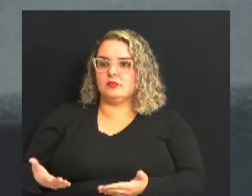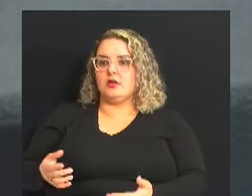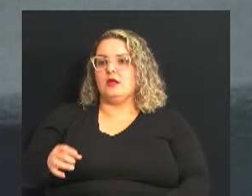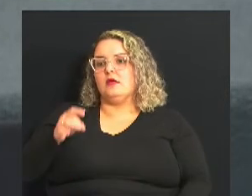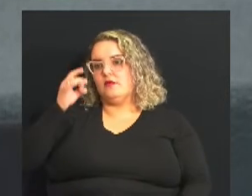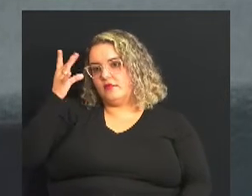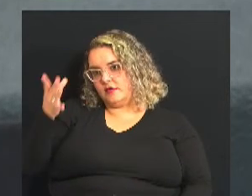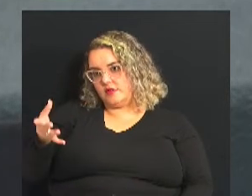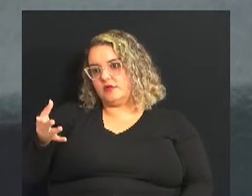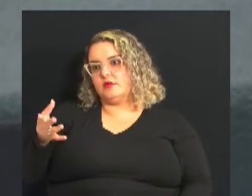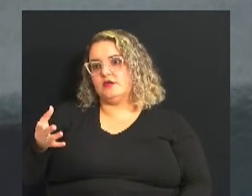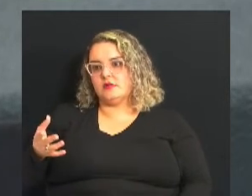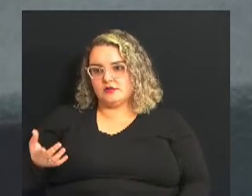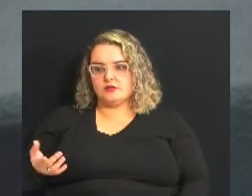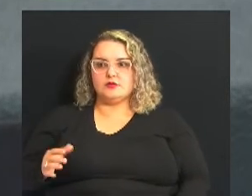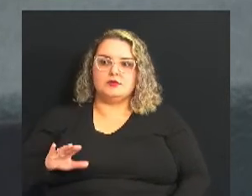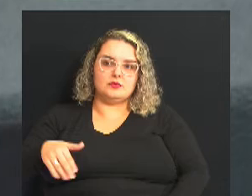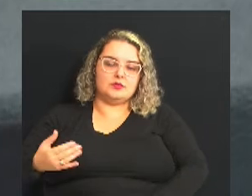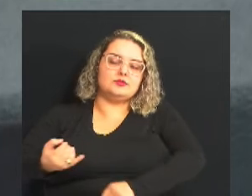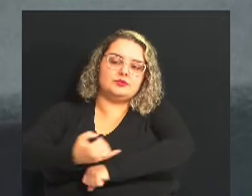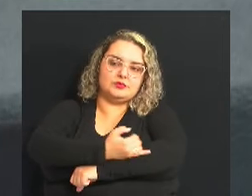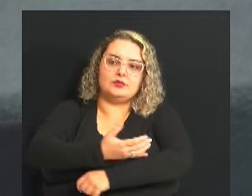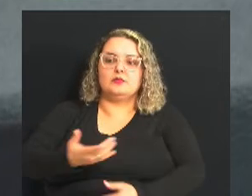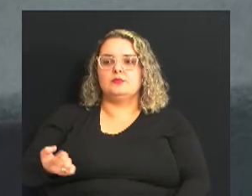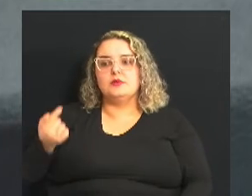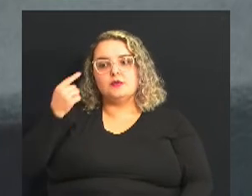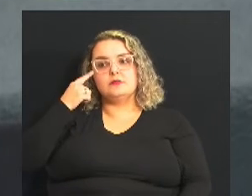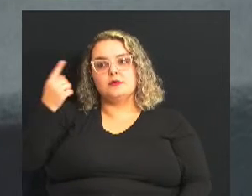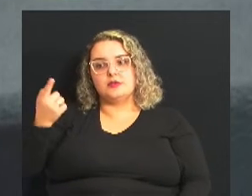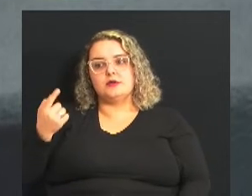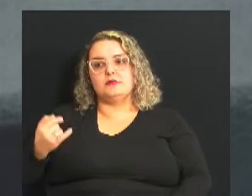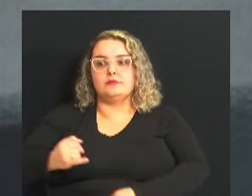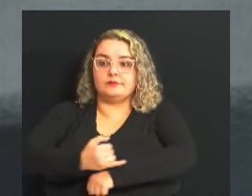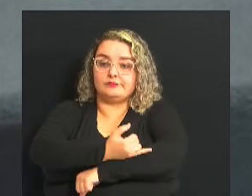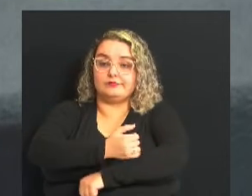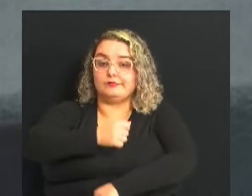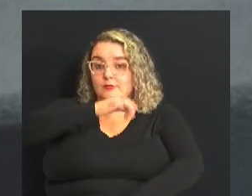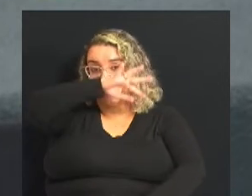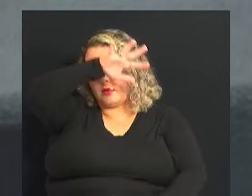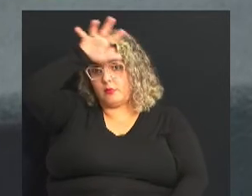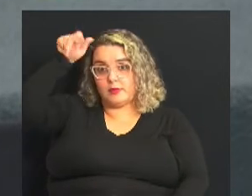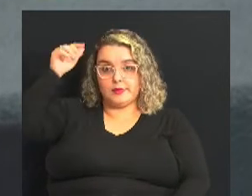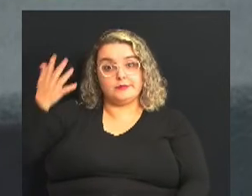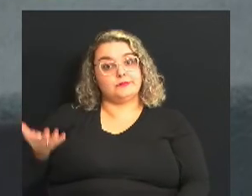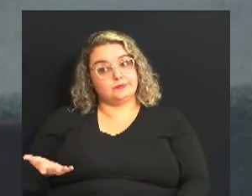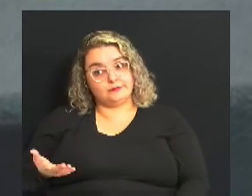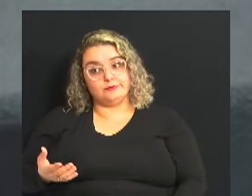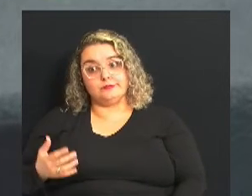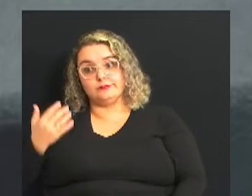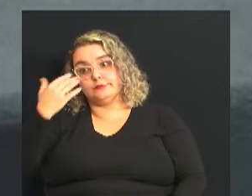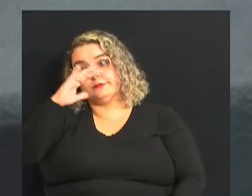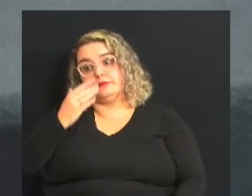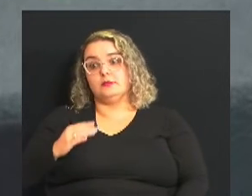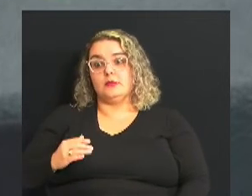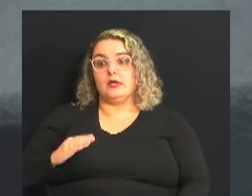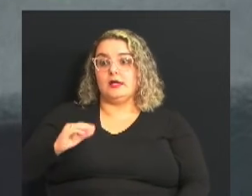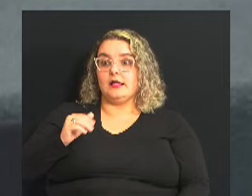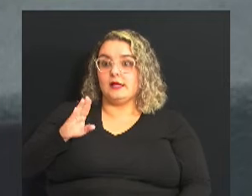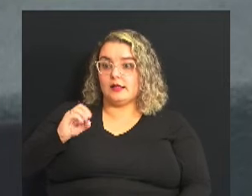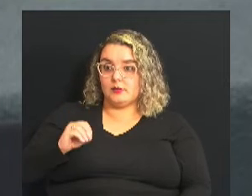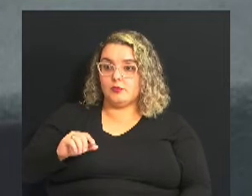onde já tem infraestrutura. Mas pensa em fazer uma infraestrutura no Amazonas. Então, estamos lá lançando um cabo fluvial, foi uma ideia,